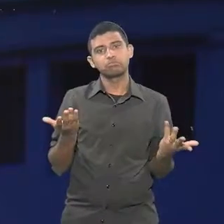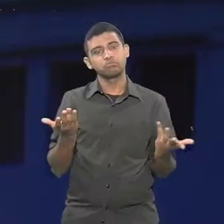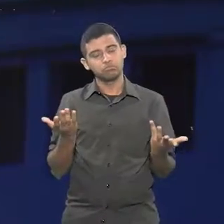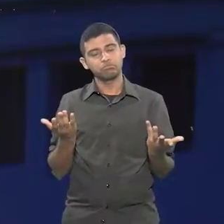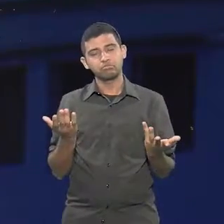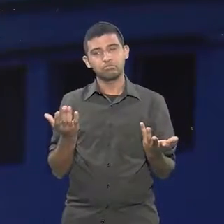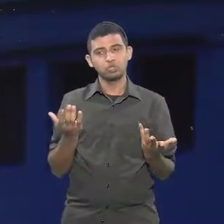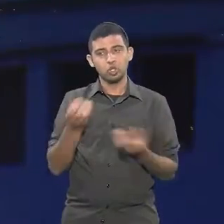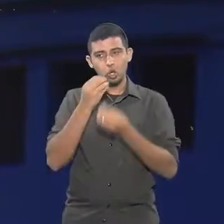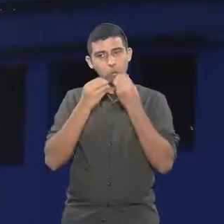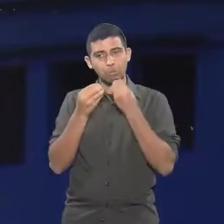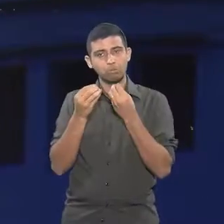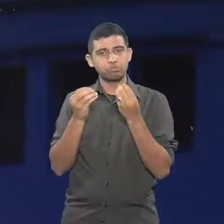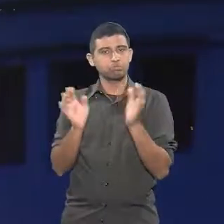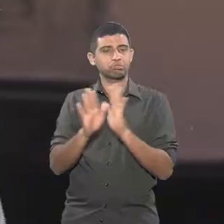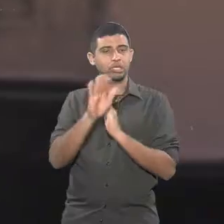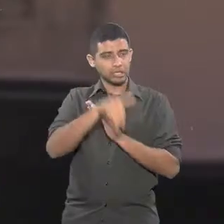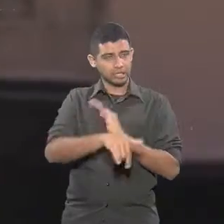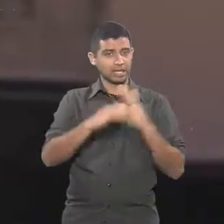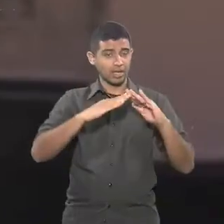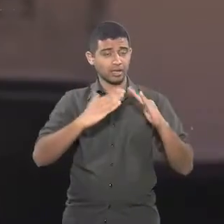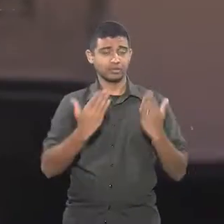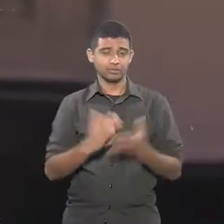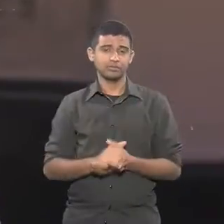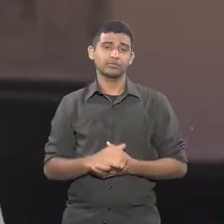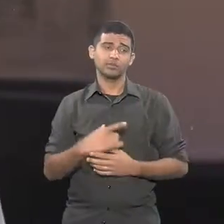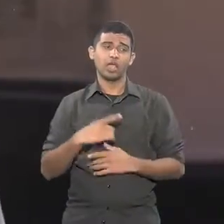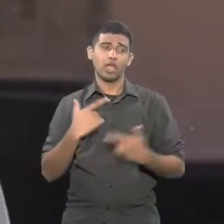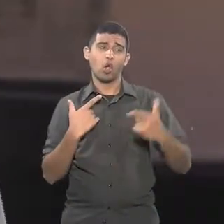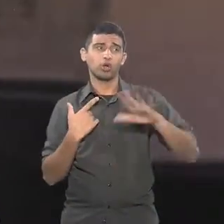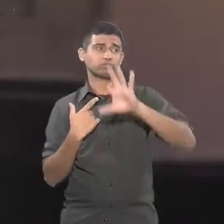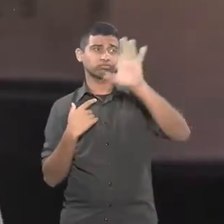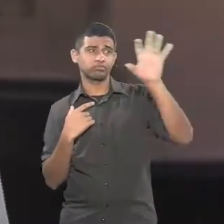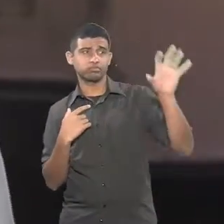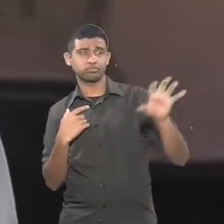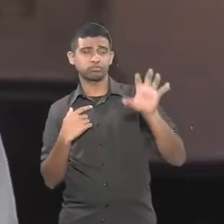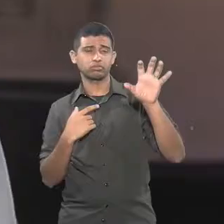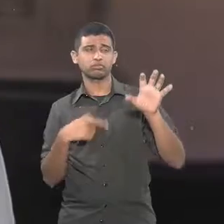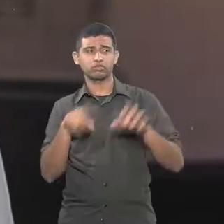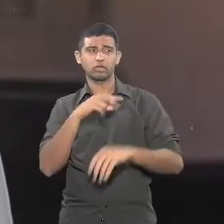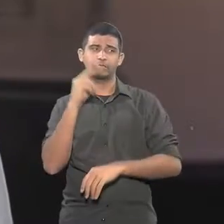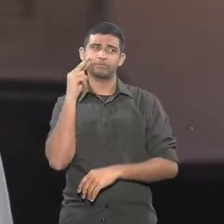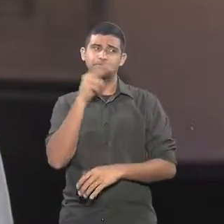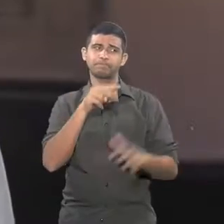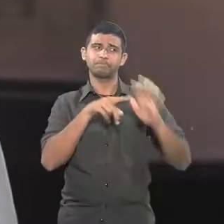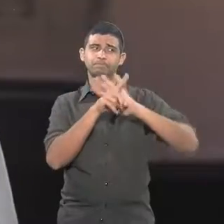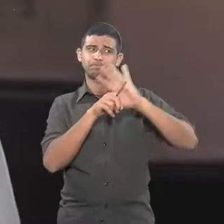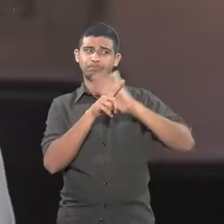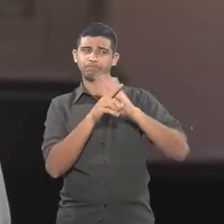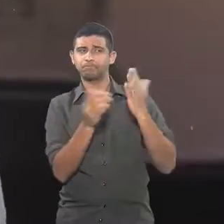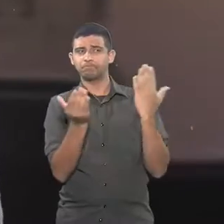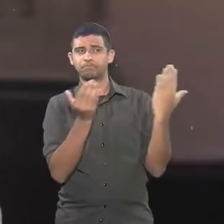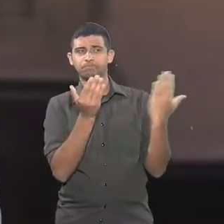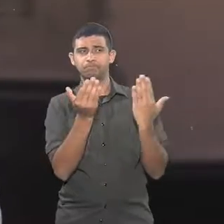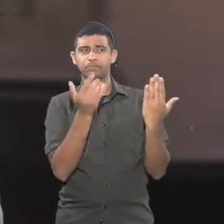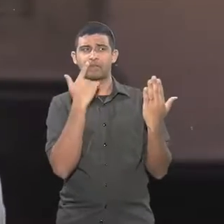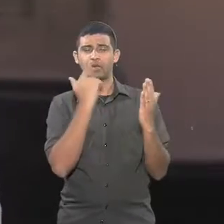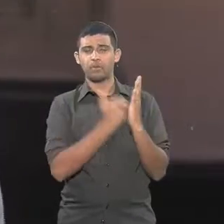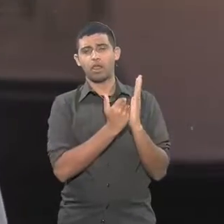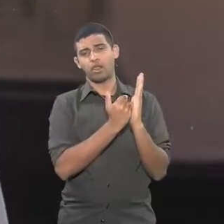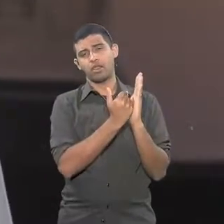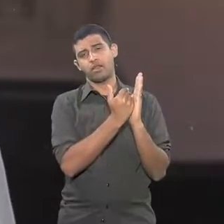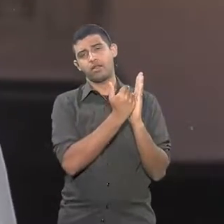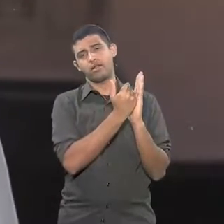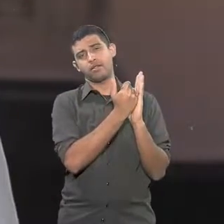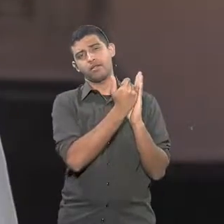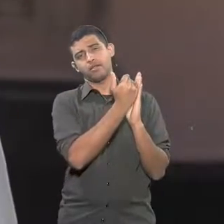você tem Agora, menos motivo para comer fora. Agora, para as outras regiões, a gente observou que ela continuou aumentando